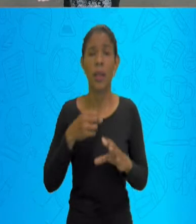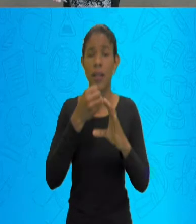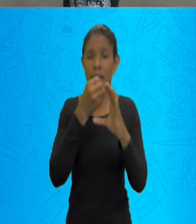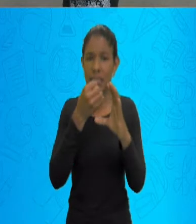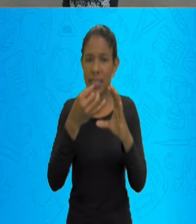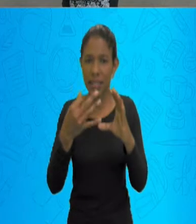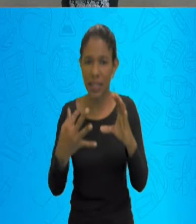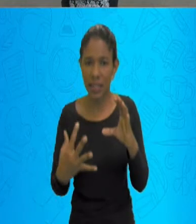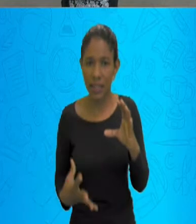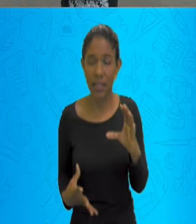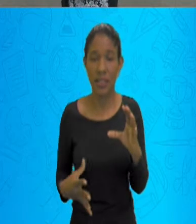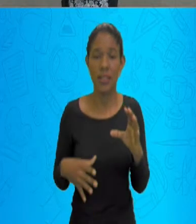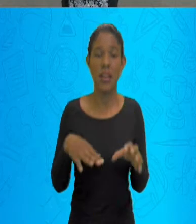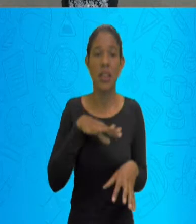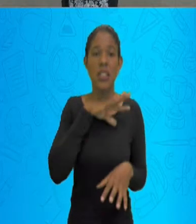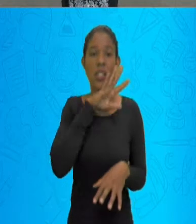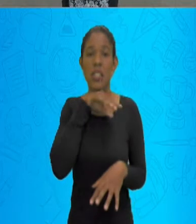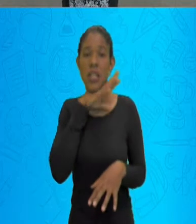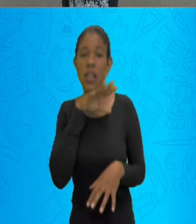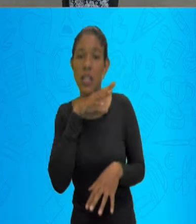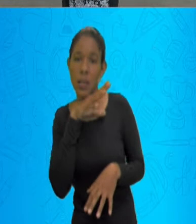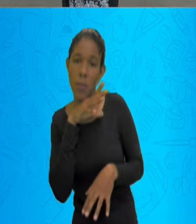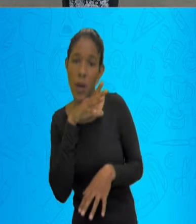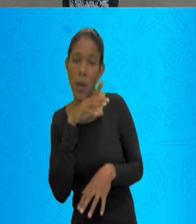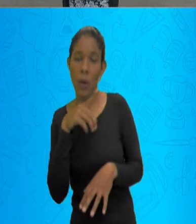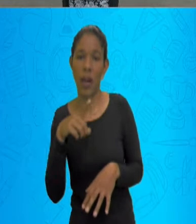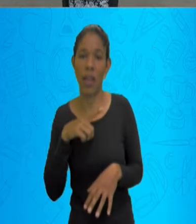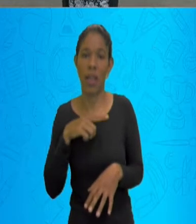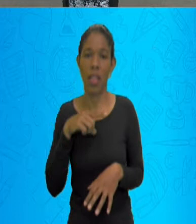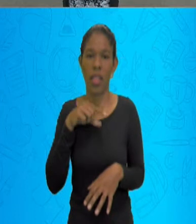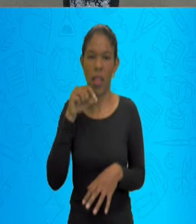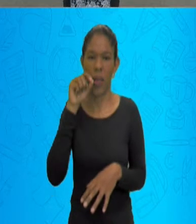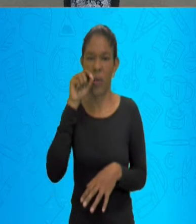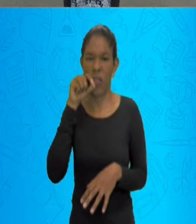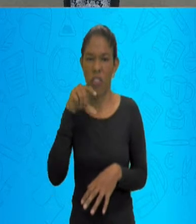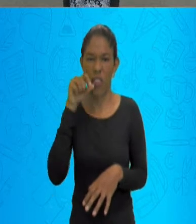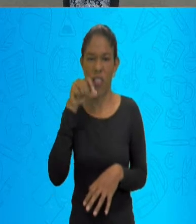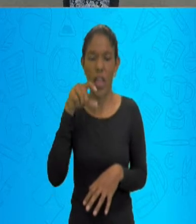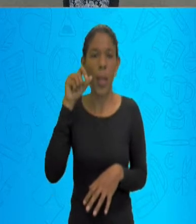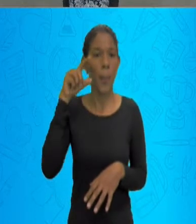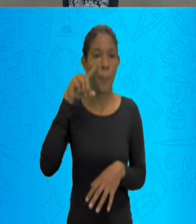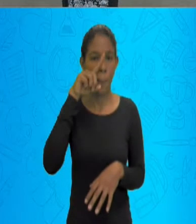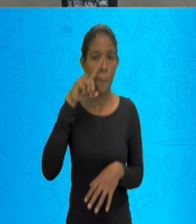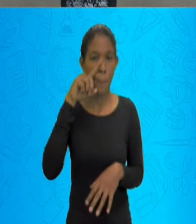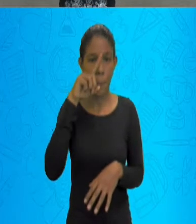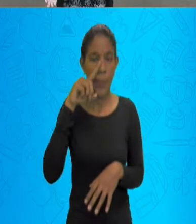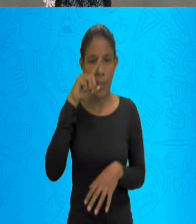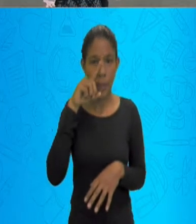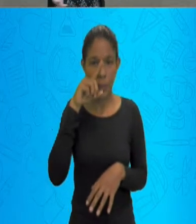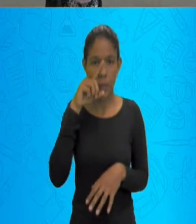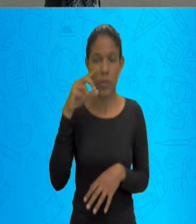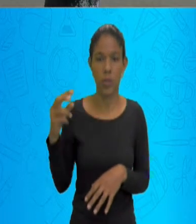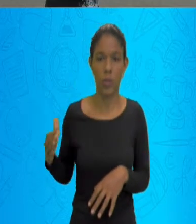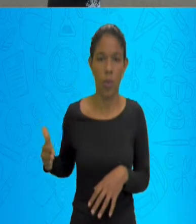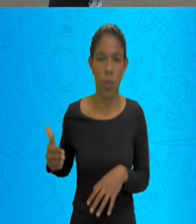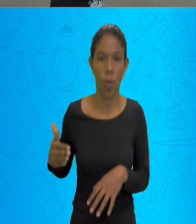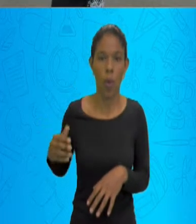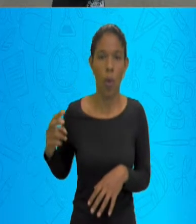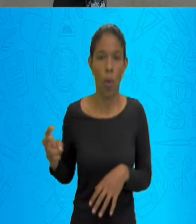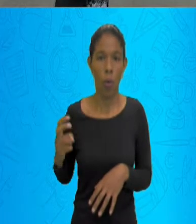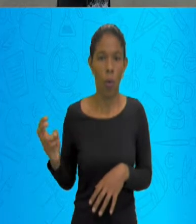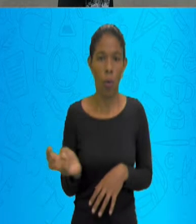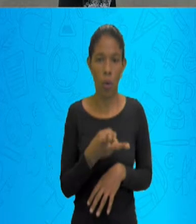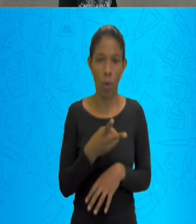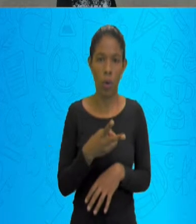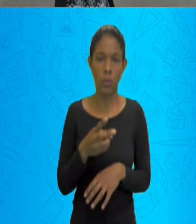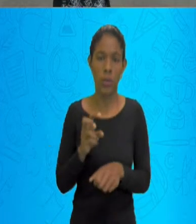as serpentes, alguns tipos de aranhas, nós temos o escorpião e ali